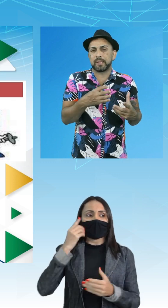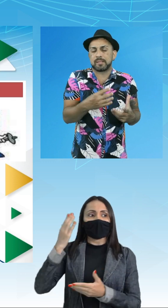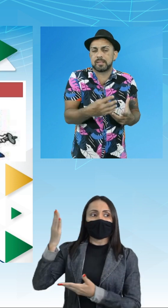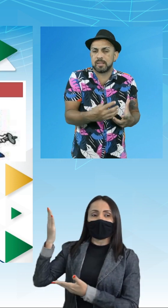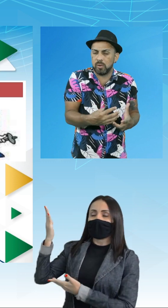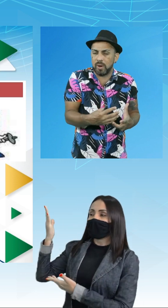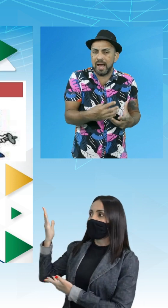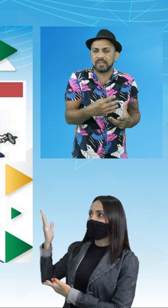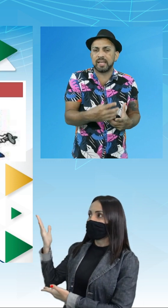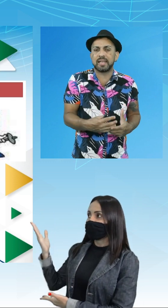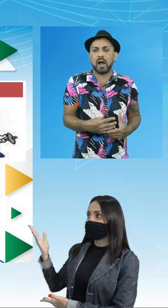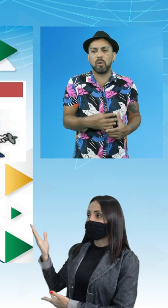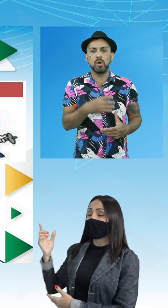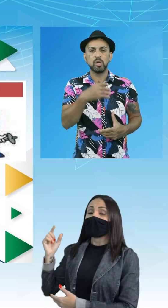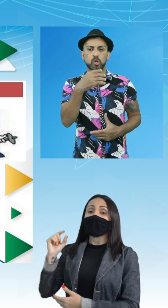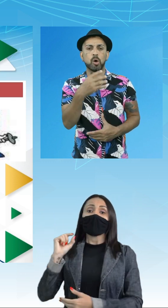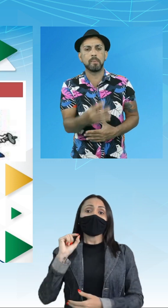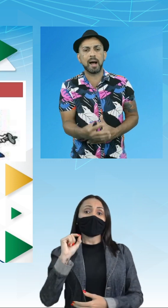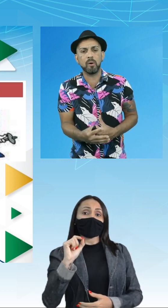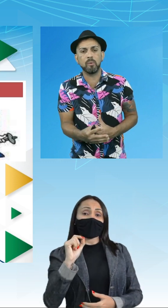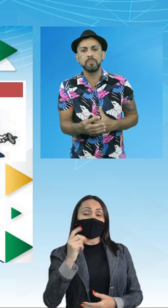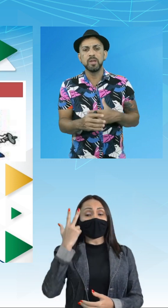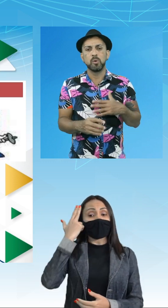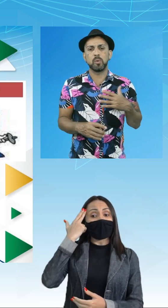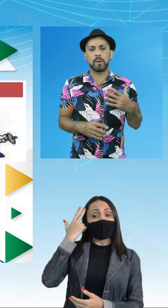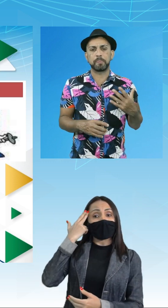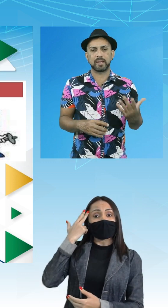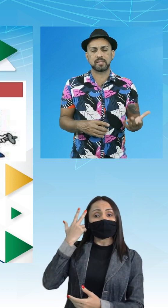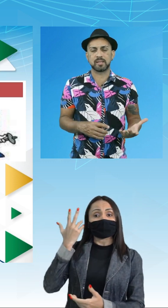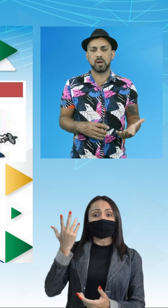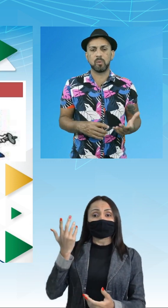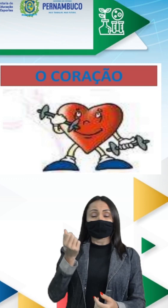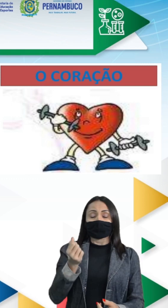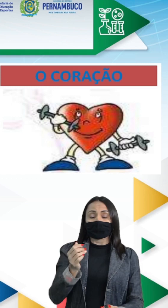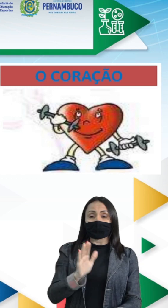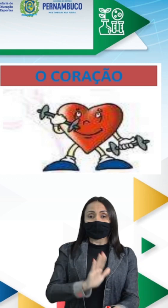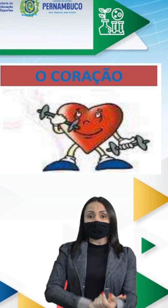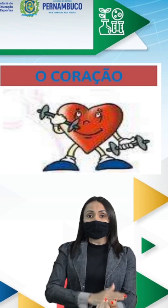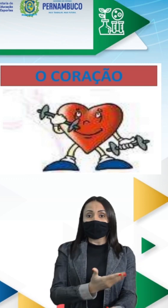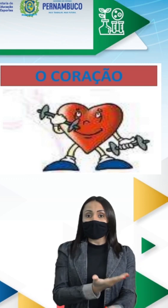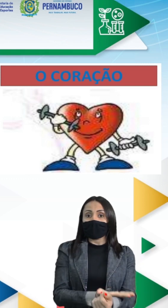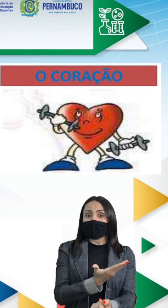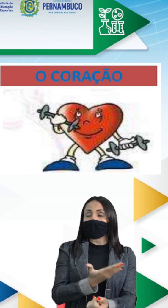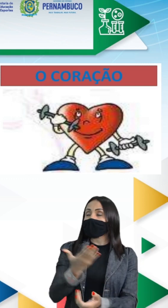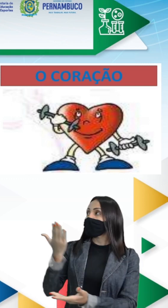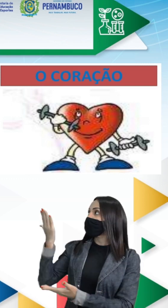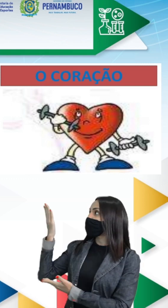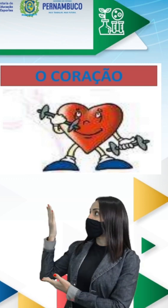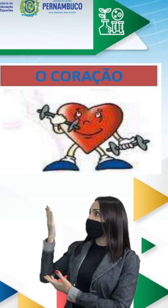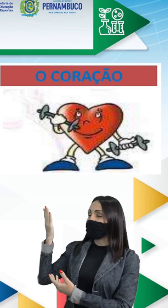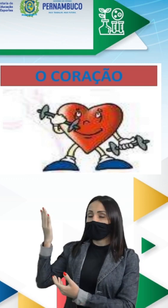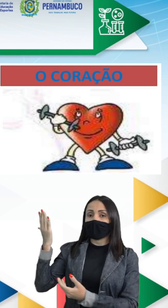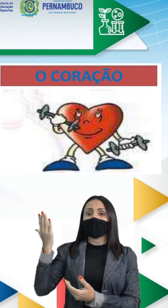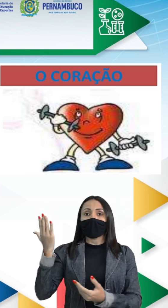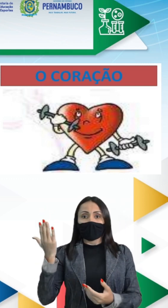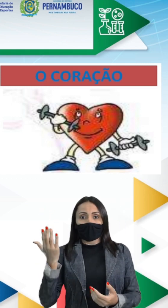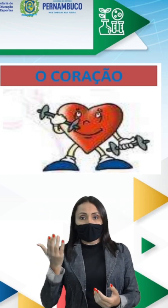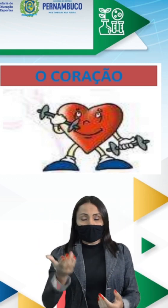uma pressão arterial normal, uma pressão arterial alta, que a gente chama